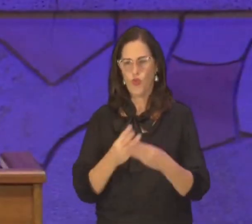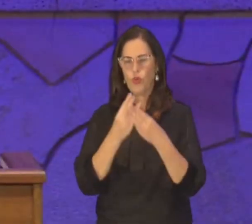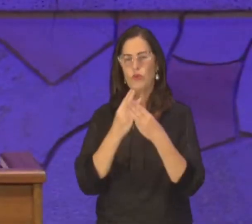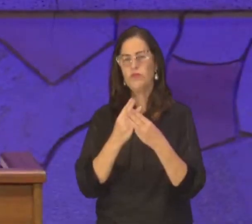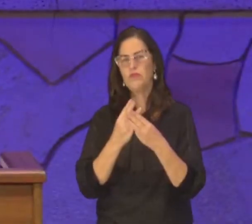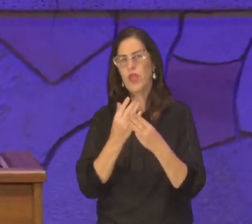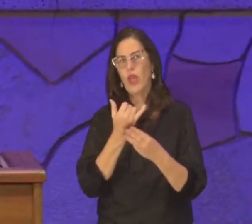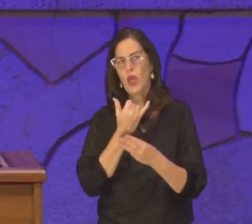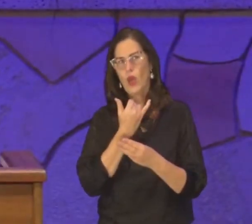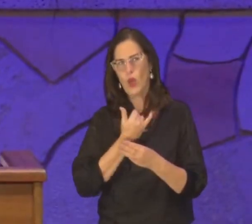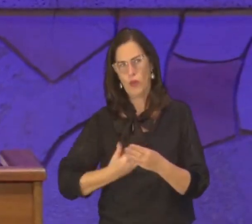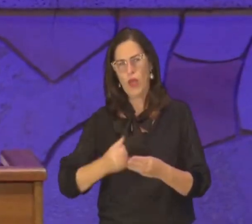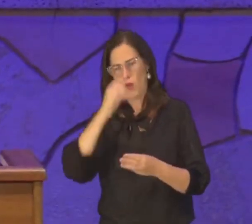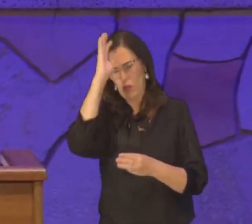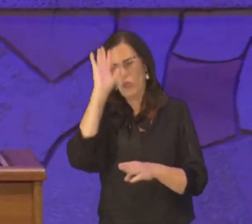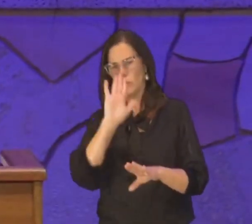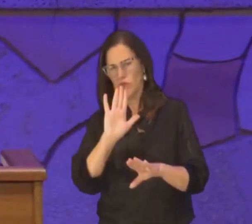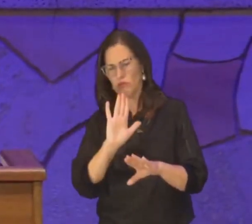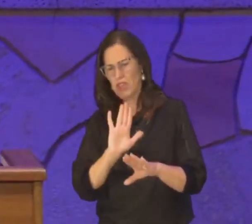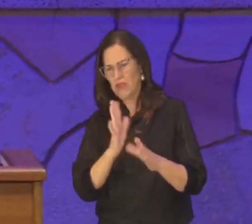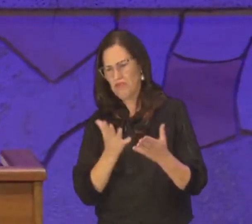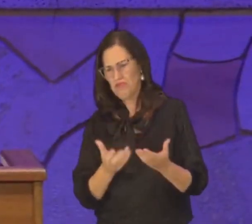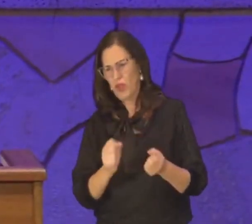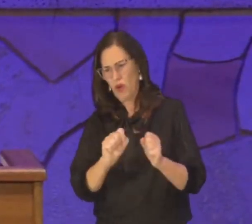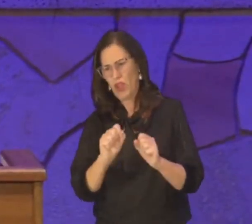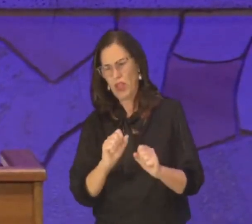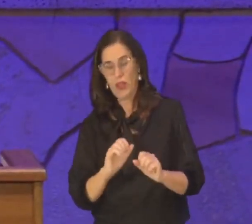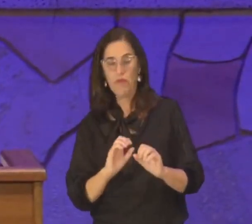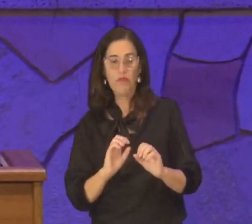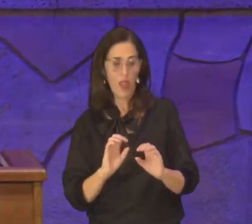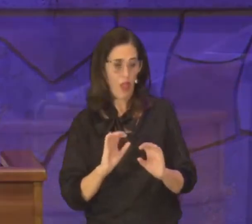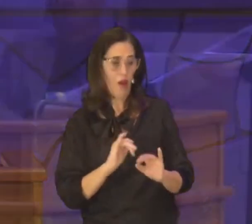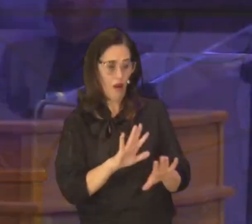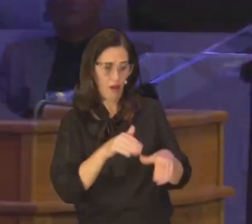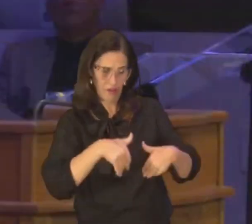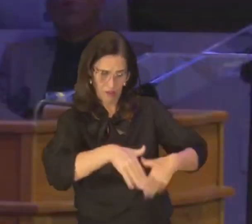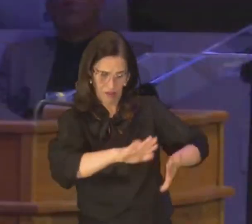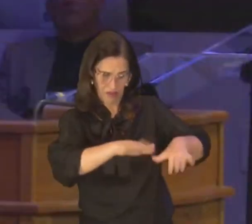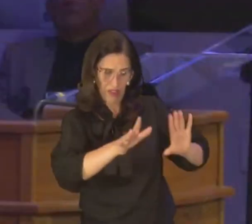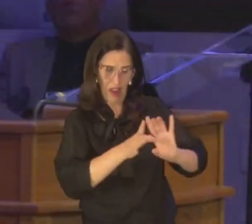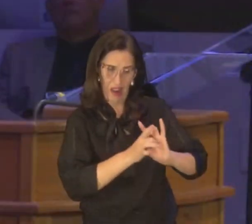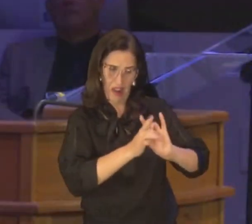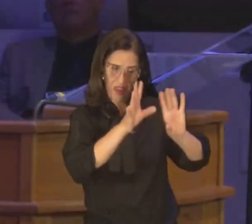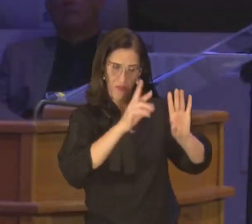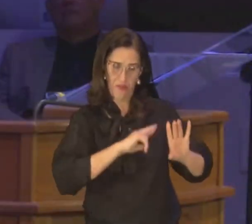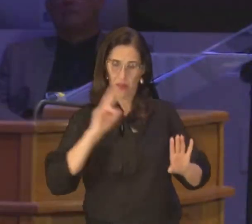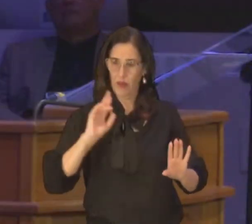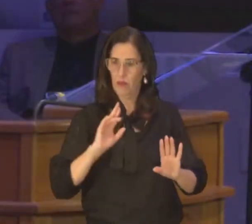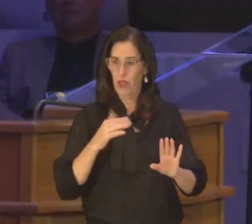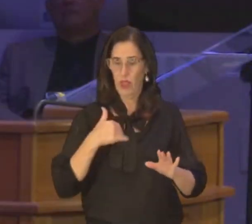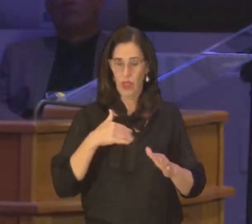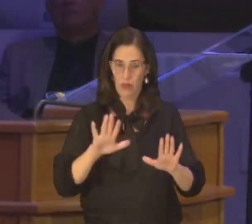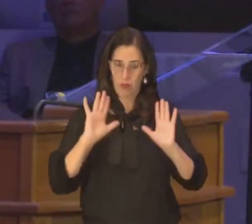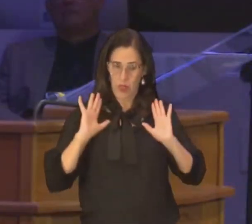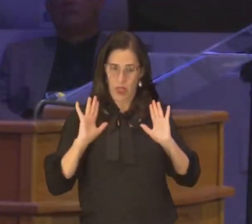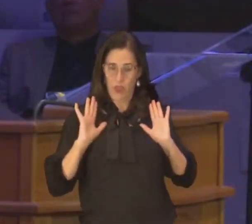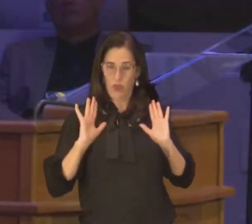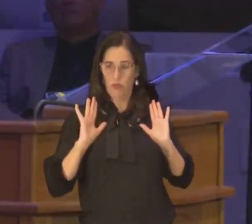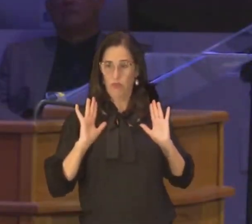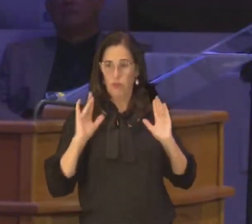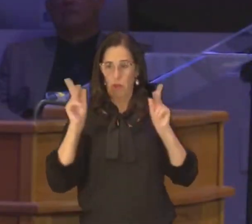tolerado pelos romanos. Eles diziam para os judeus: olha, vocês seguem a religião de vocês, não mexam com a gente,